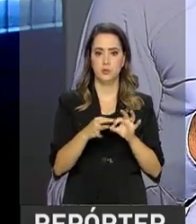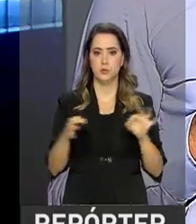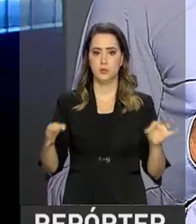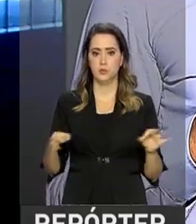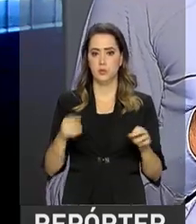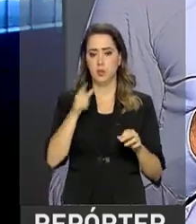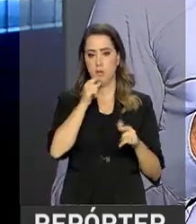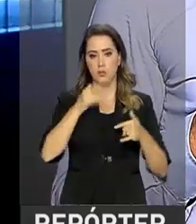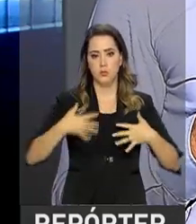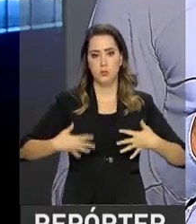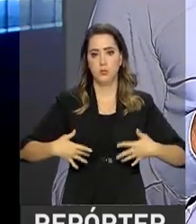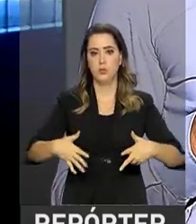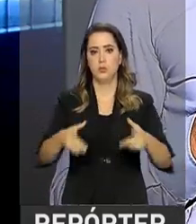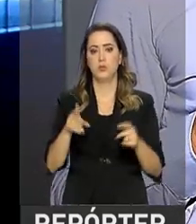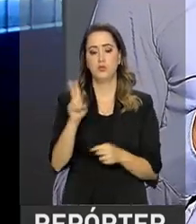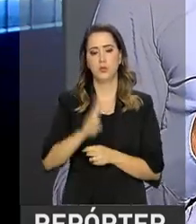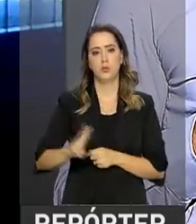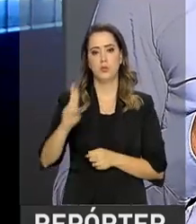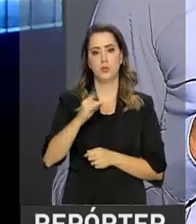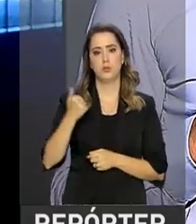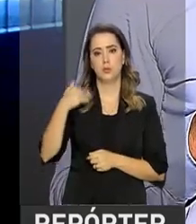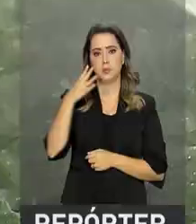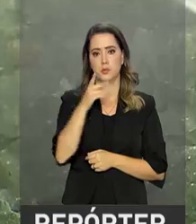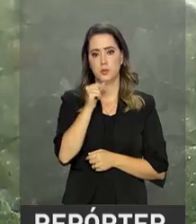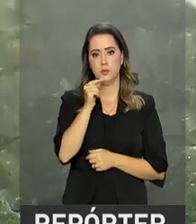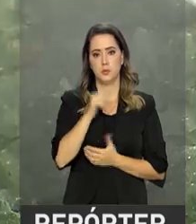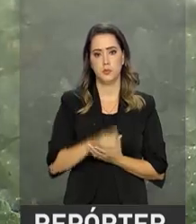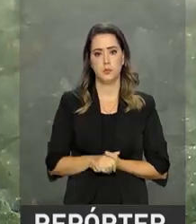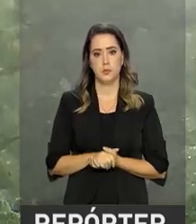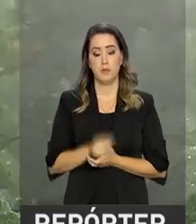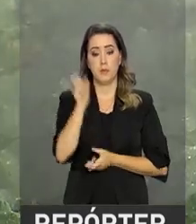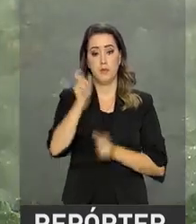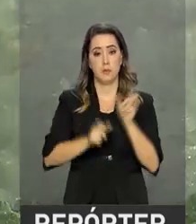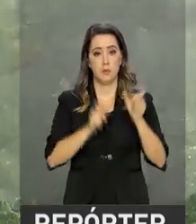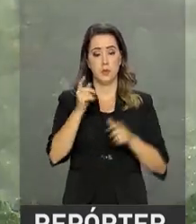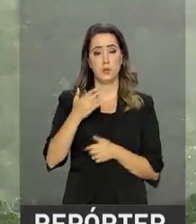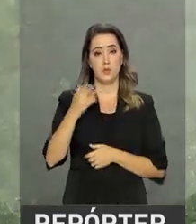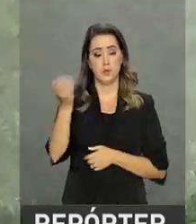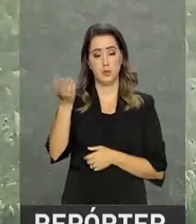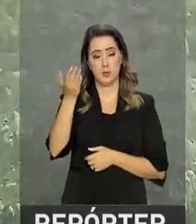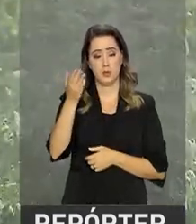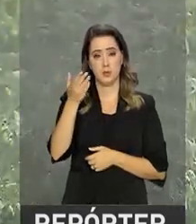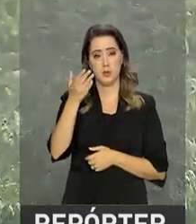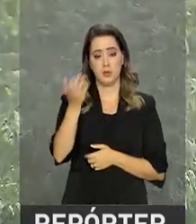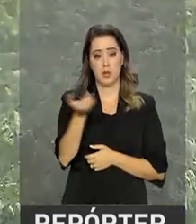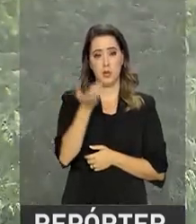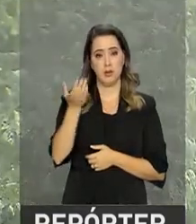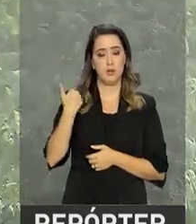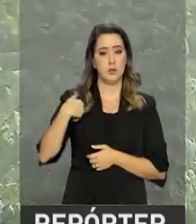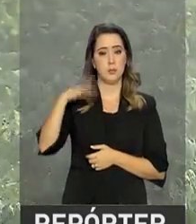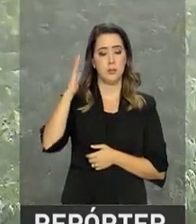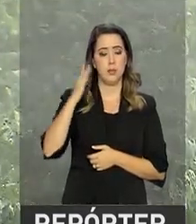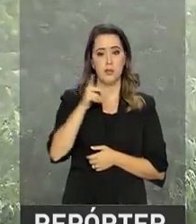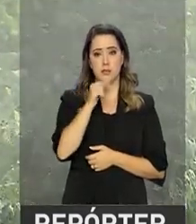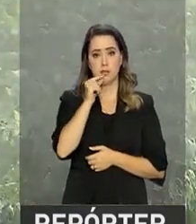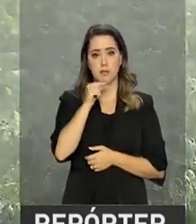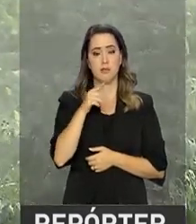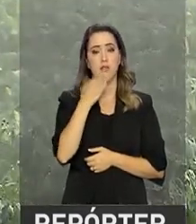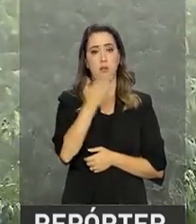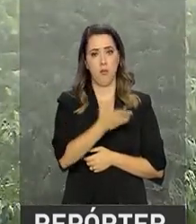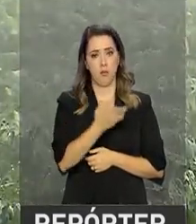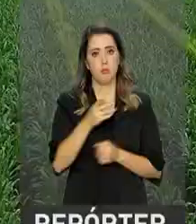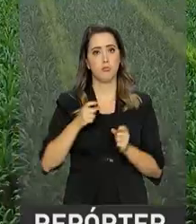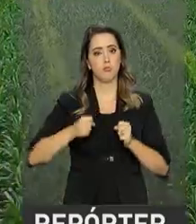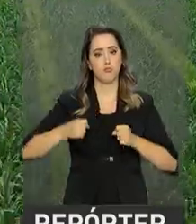em irrigação, o que vai consumir mais água. E os agricultores querem mesmo produzir mais usando a irrigação.